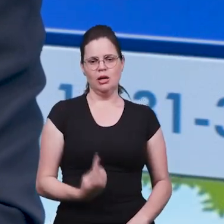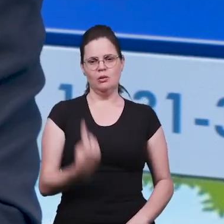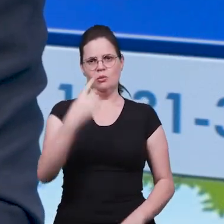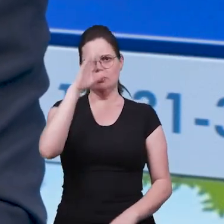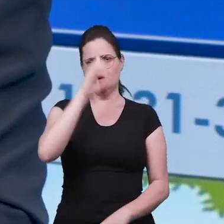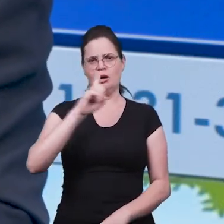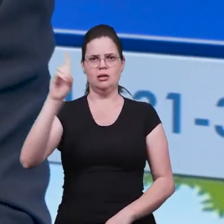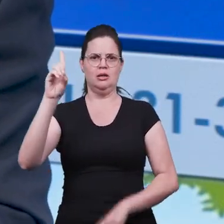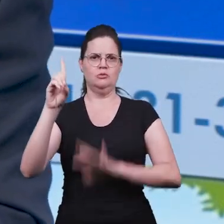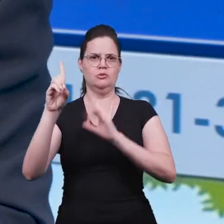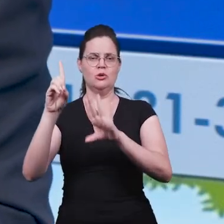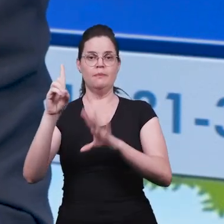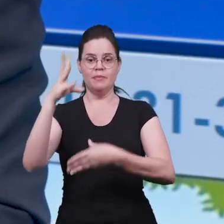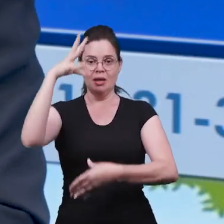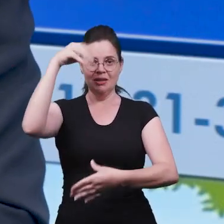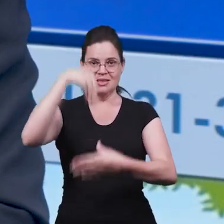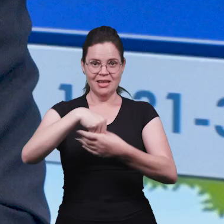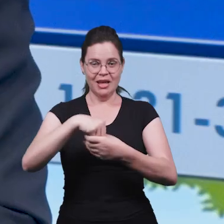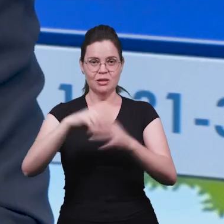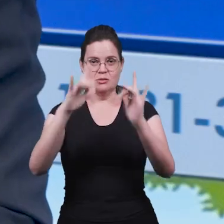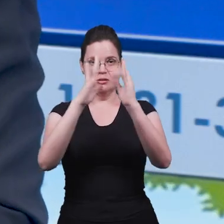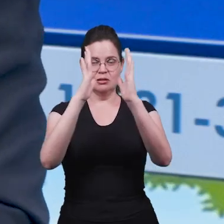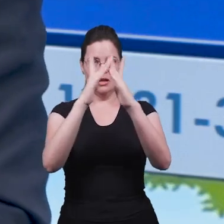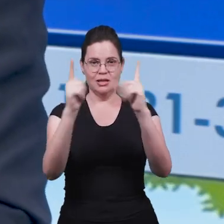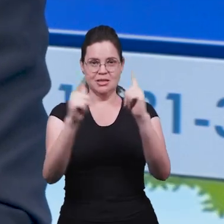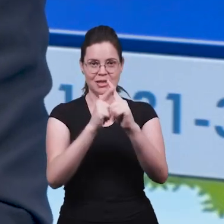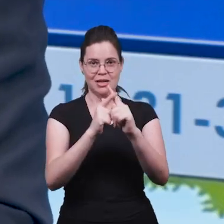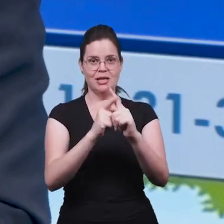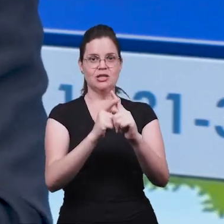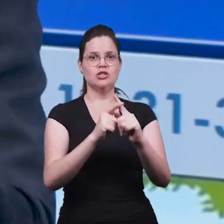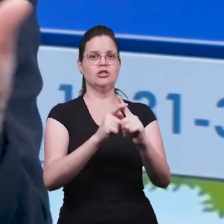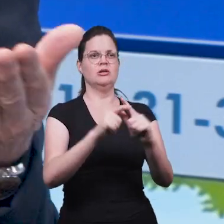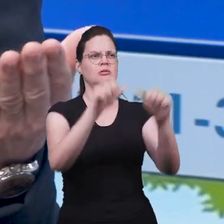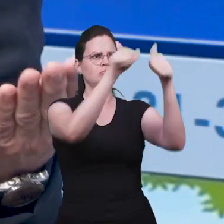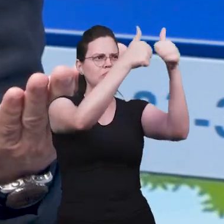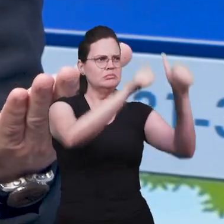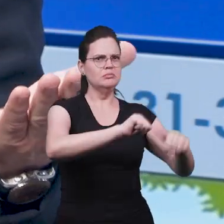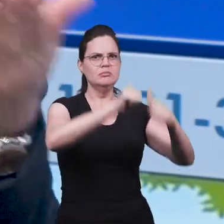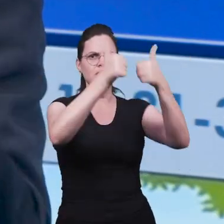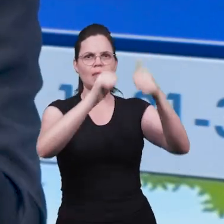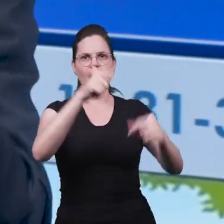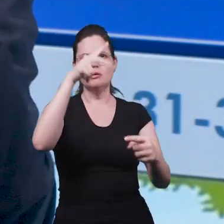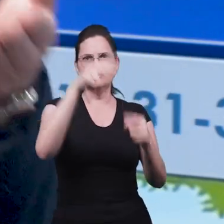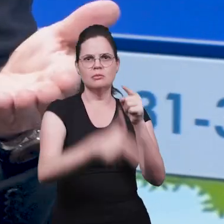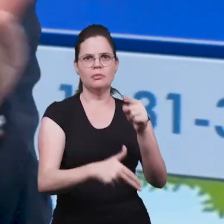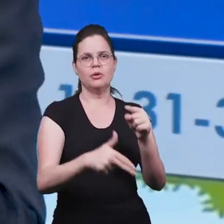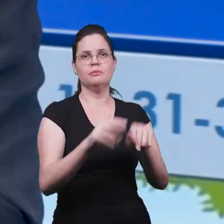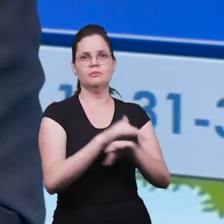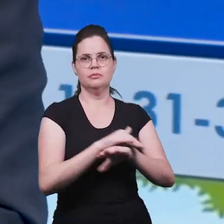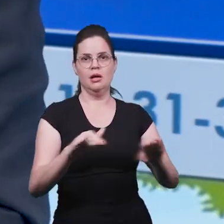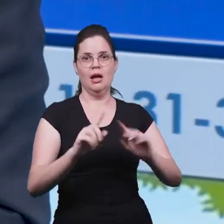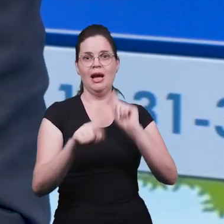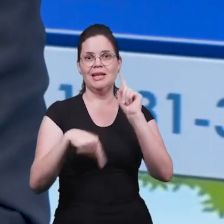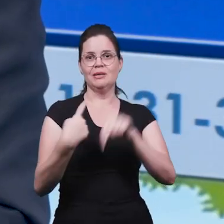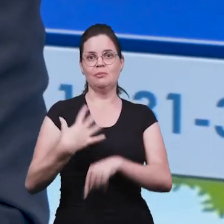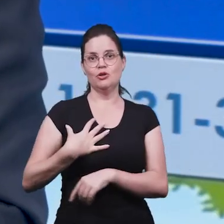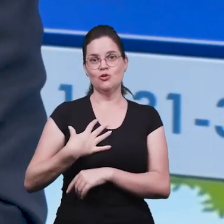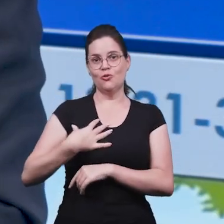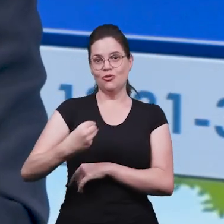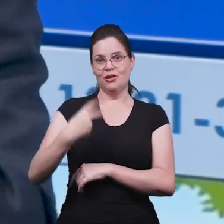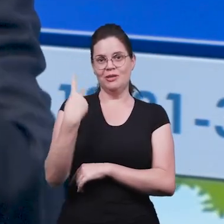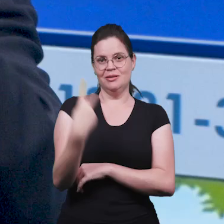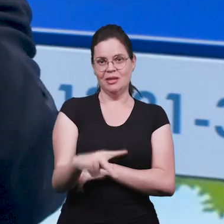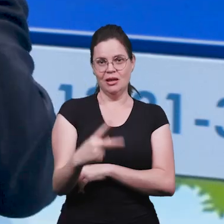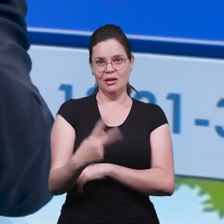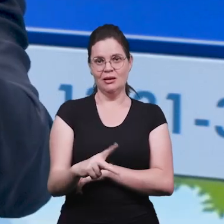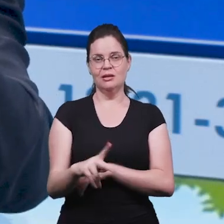comandava imagens dentro dos templos. E depois Constantino V, filho de Leão III,